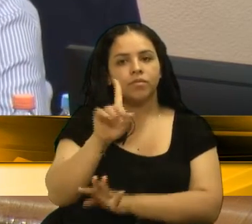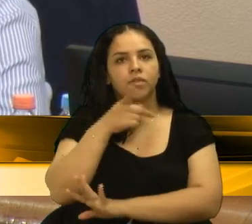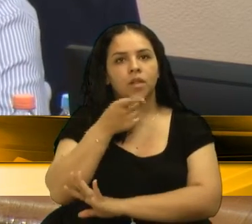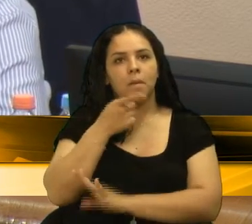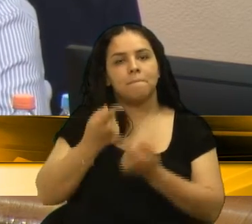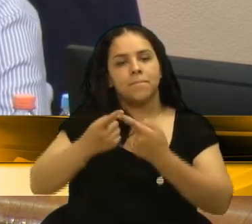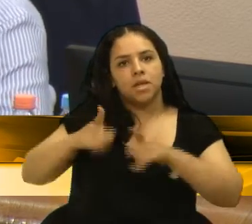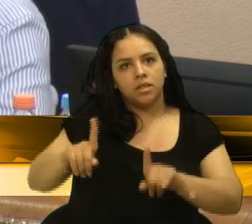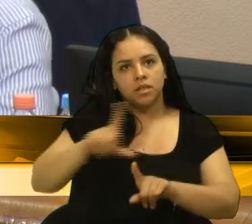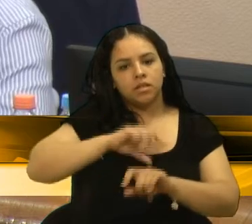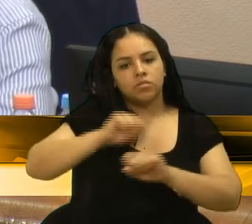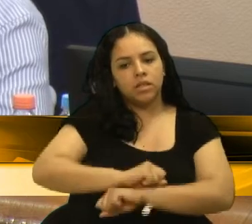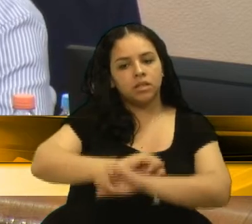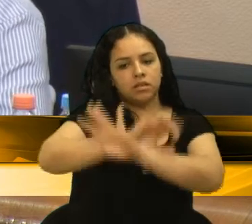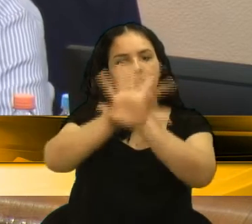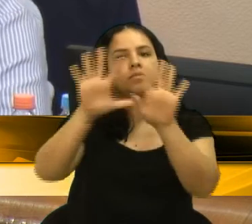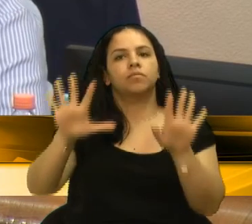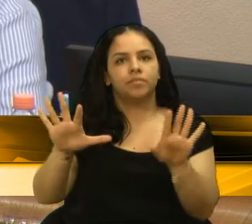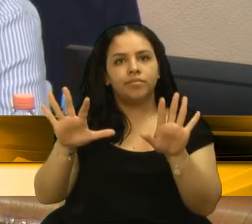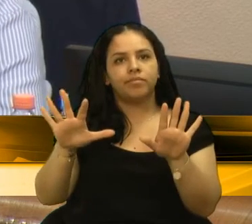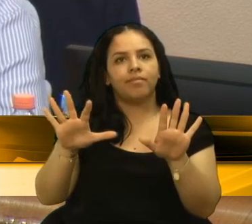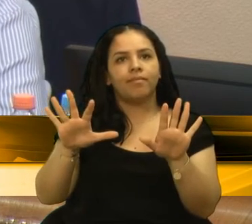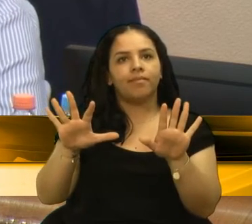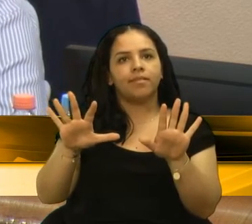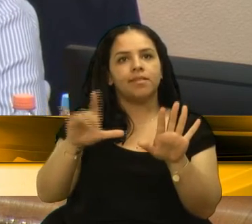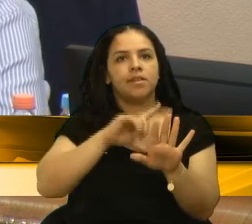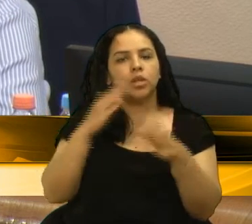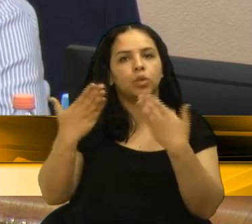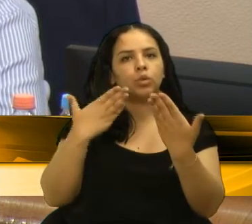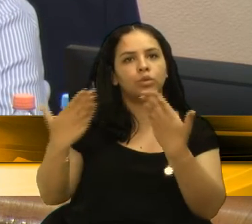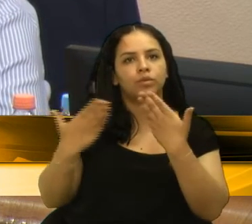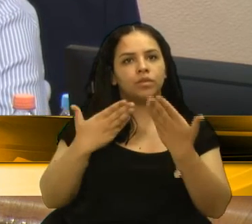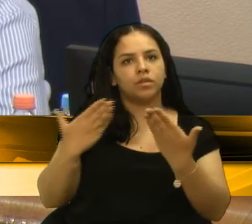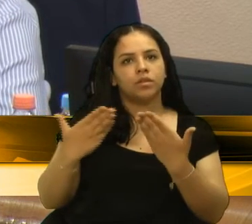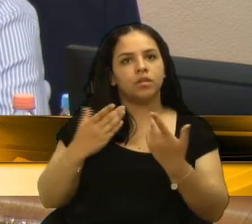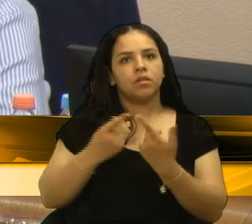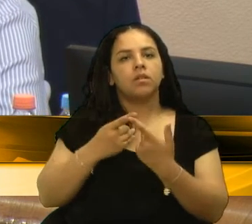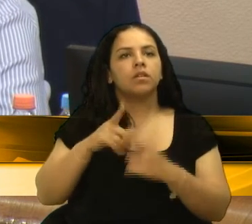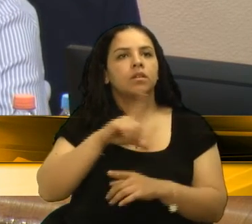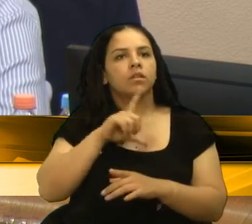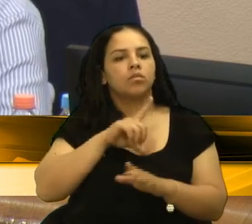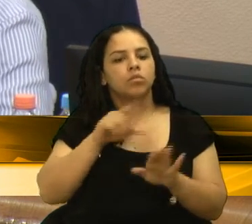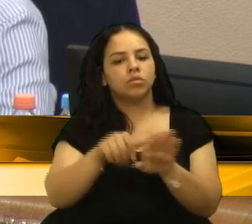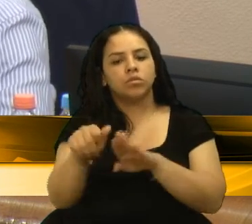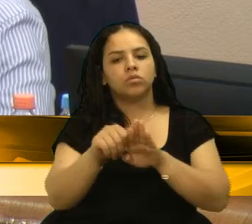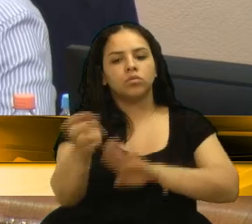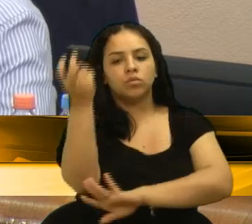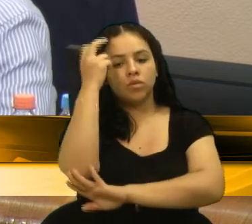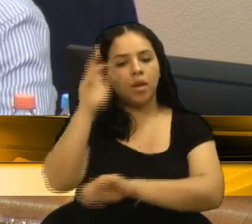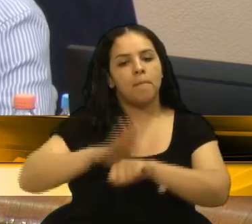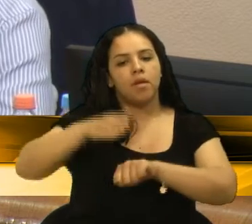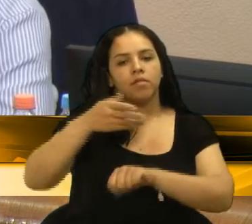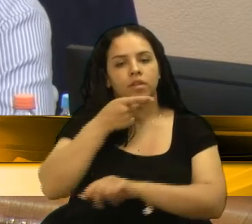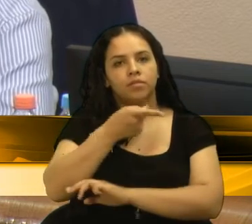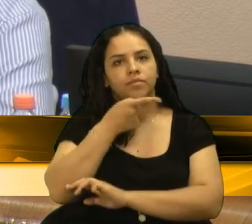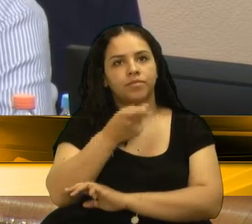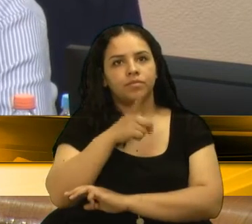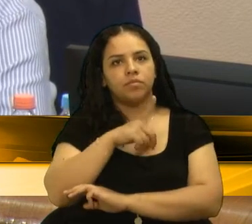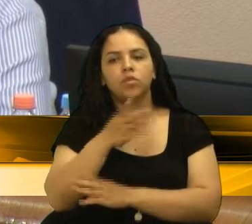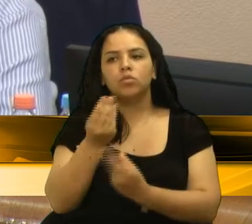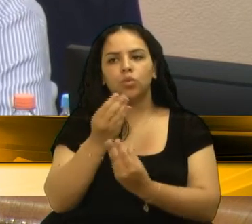alguns esclarecimentos, algumas dúvidas em relação ao decreto. Na sua maioria, o Conselho de Cultura que mais se manifestou entendia muito